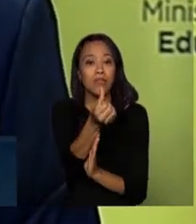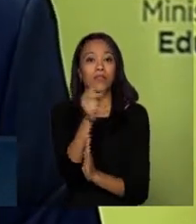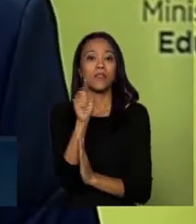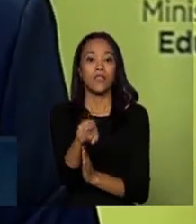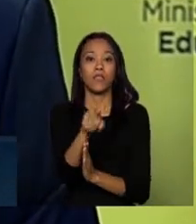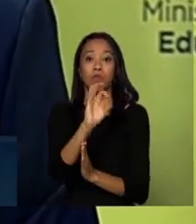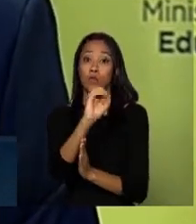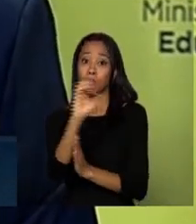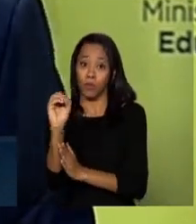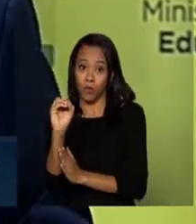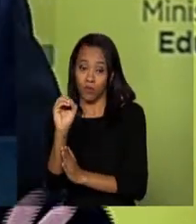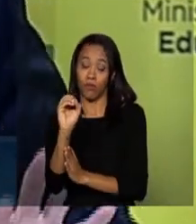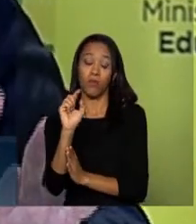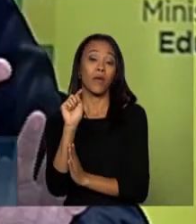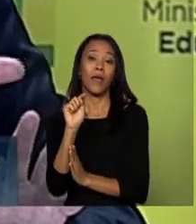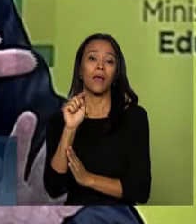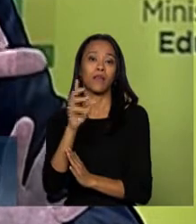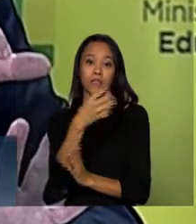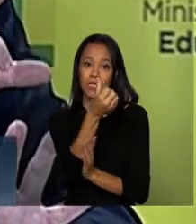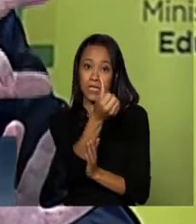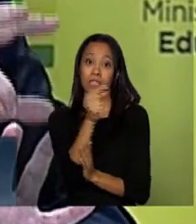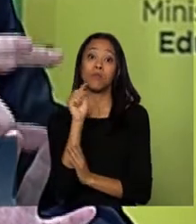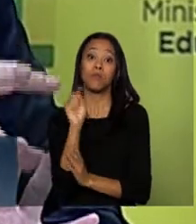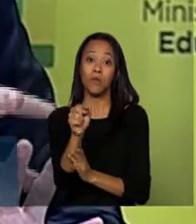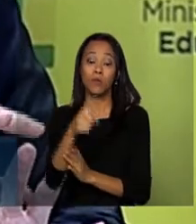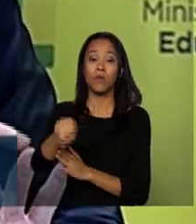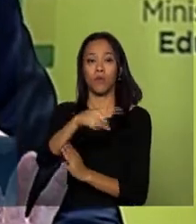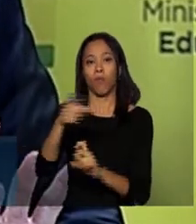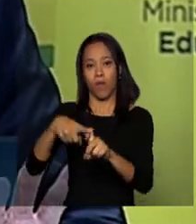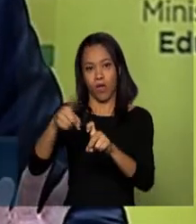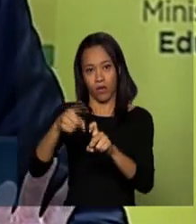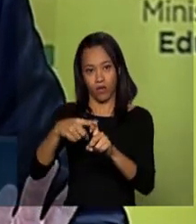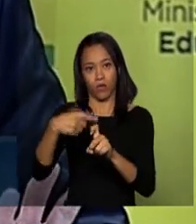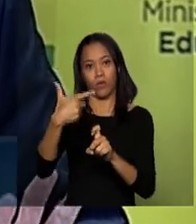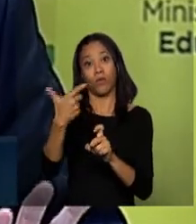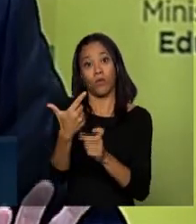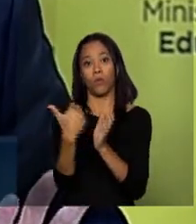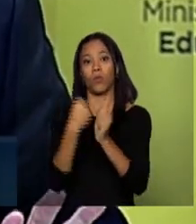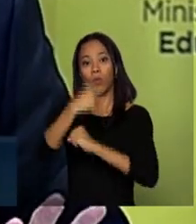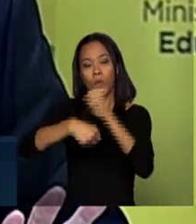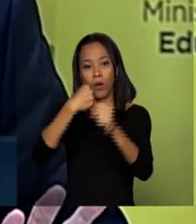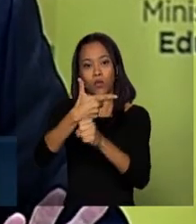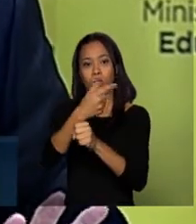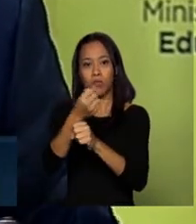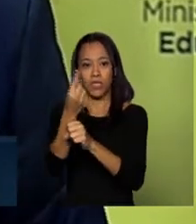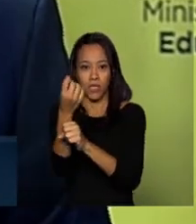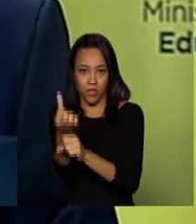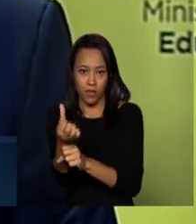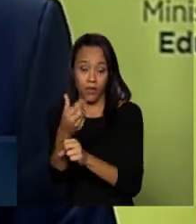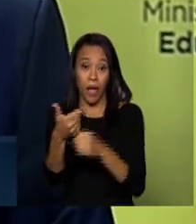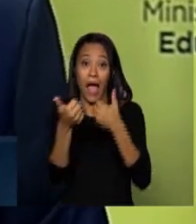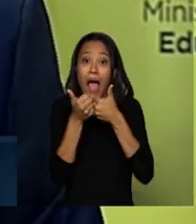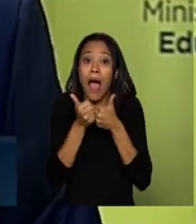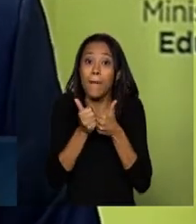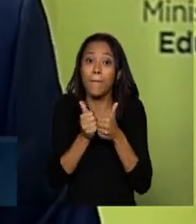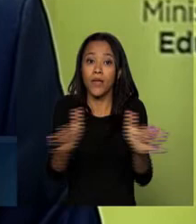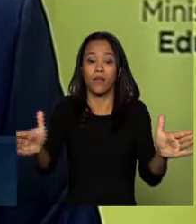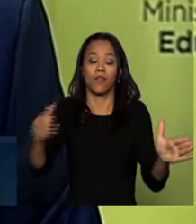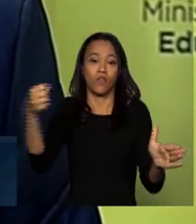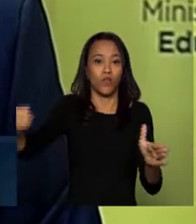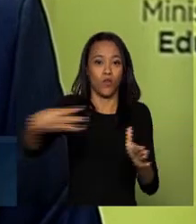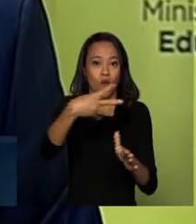em 2026. E é exatamente esse ritmo de abertura de novas vagas e